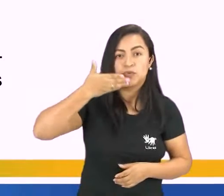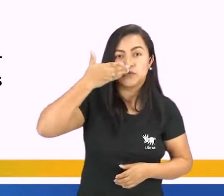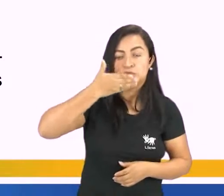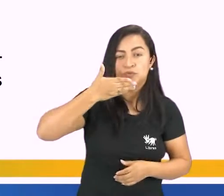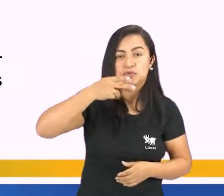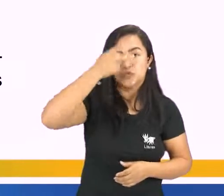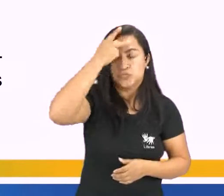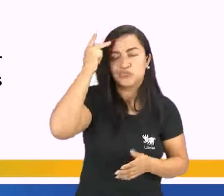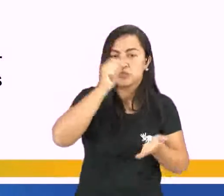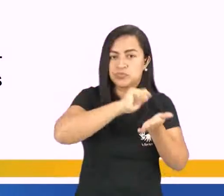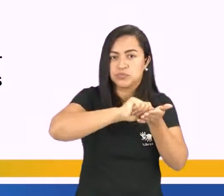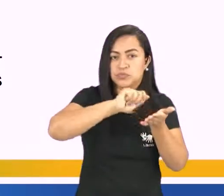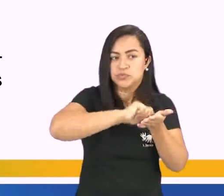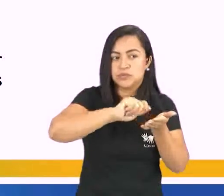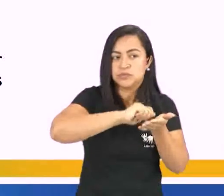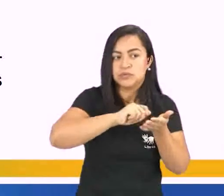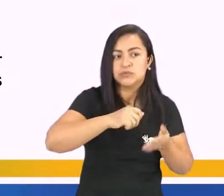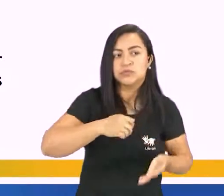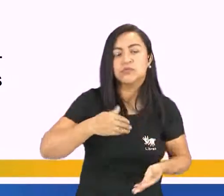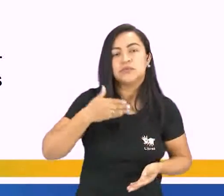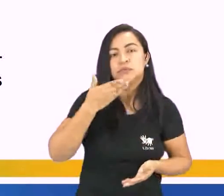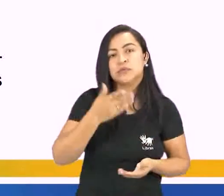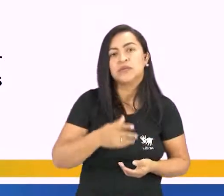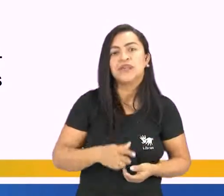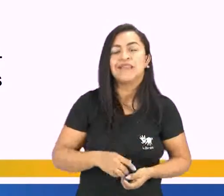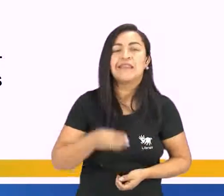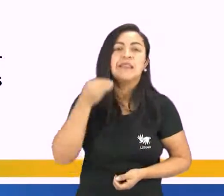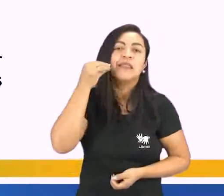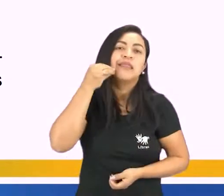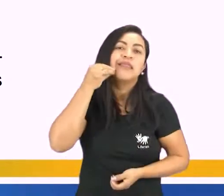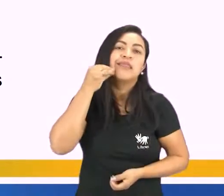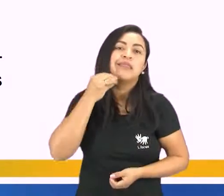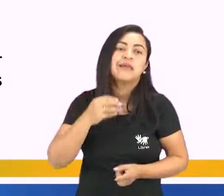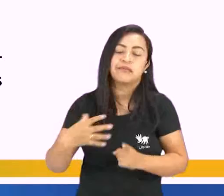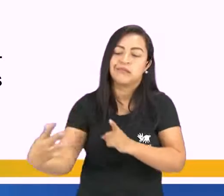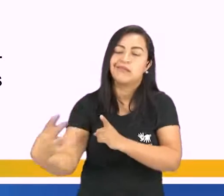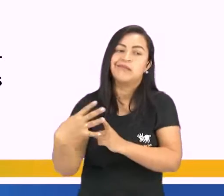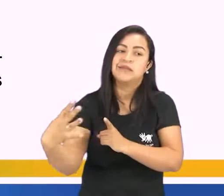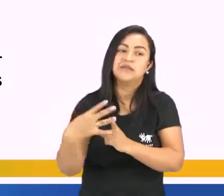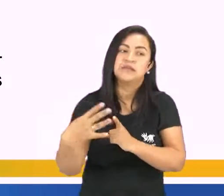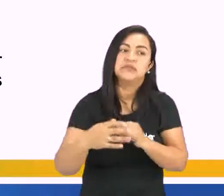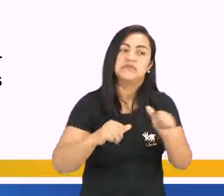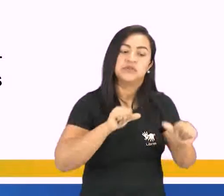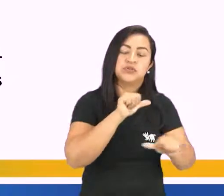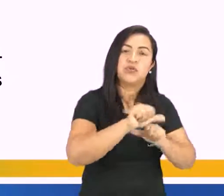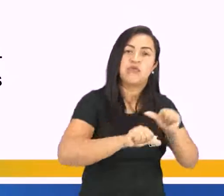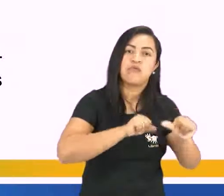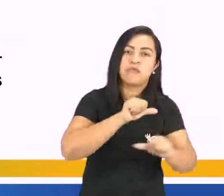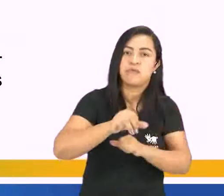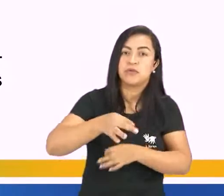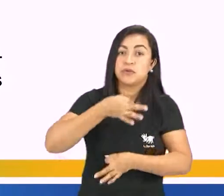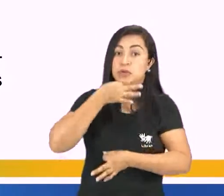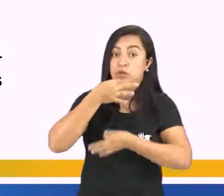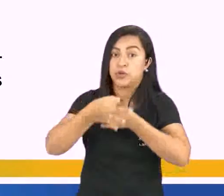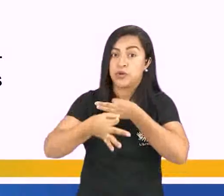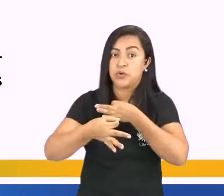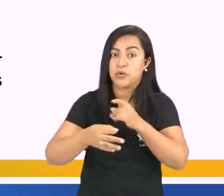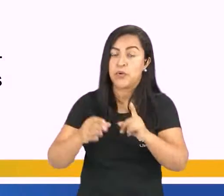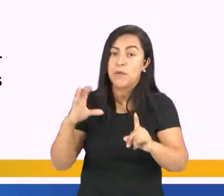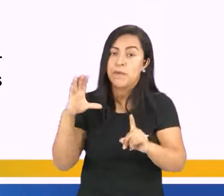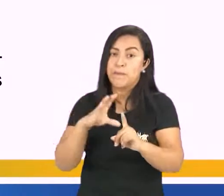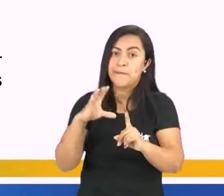autor intenta convencer, modificar ou reforçar a opinião do leitor,